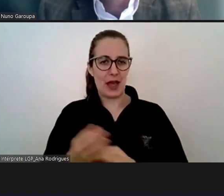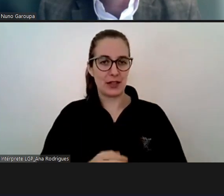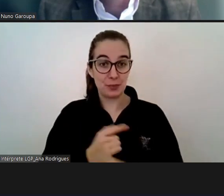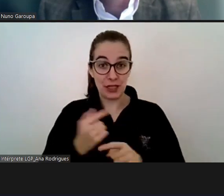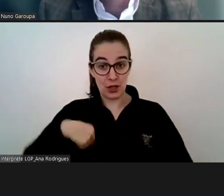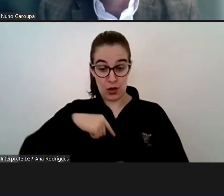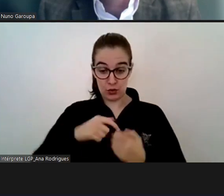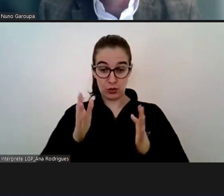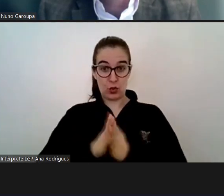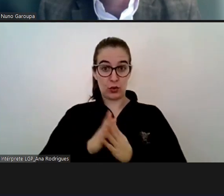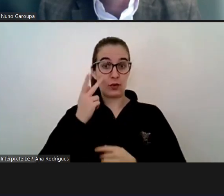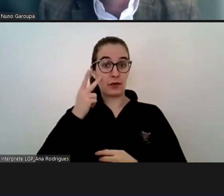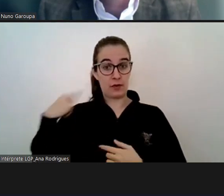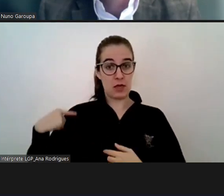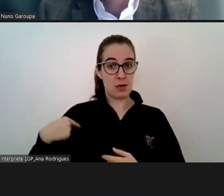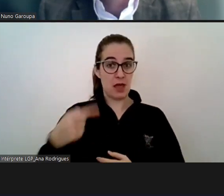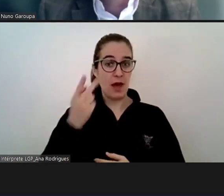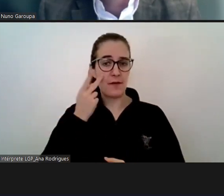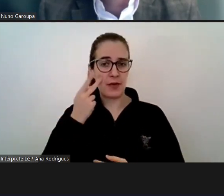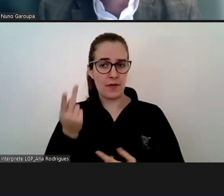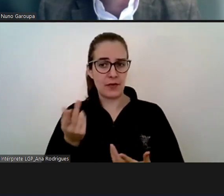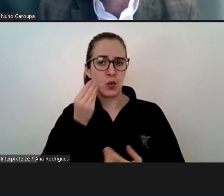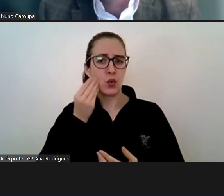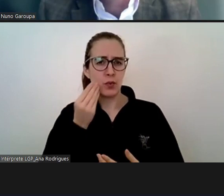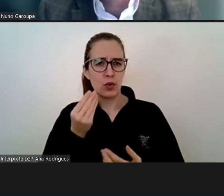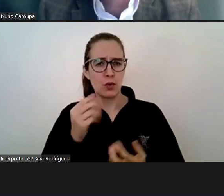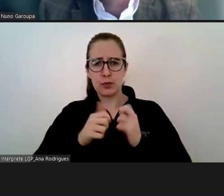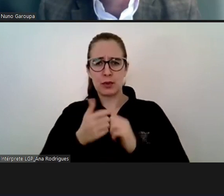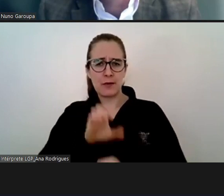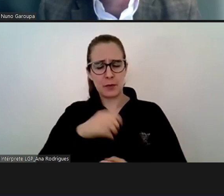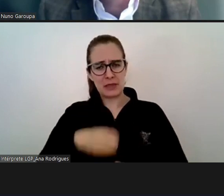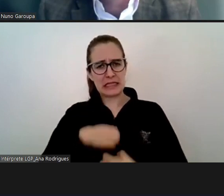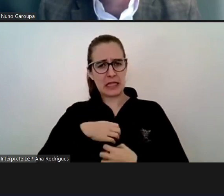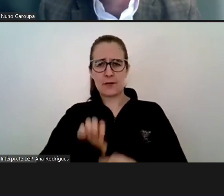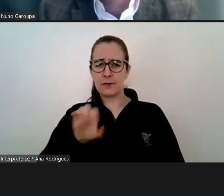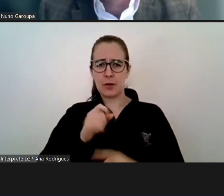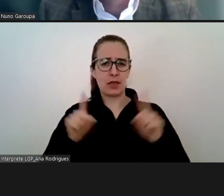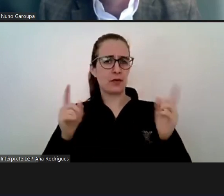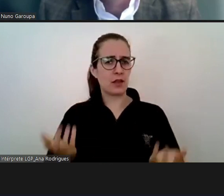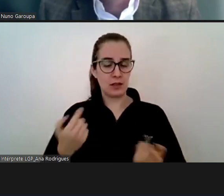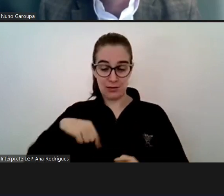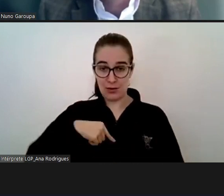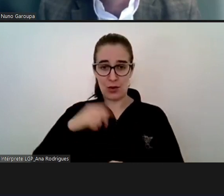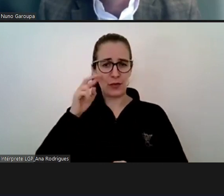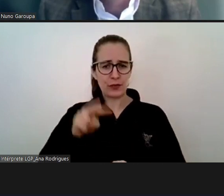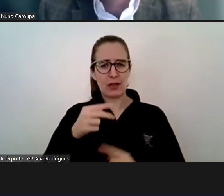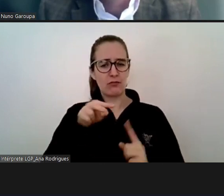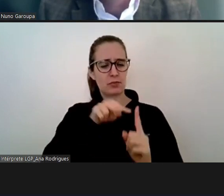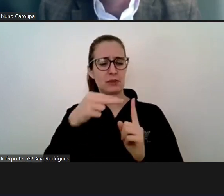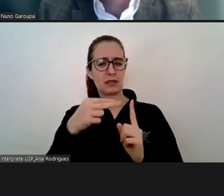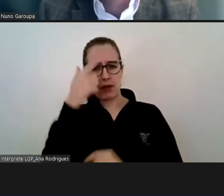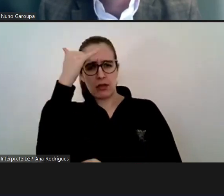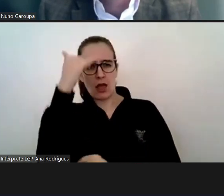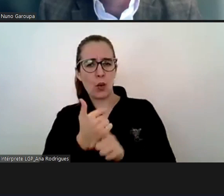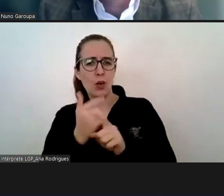nós vivemos e experienciamos os nossos problemas de maneira diferente. E todos nós temos ideias de